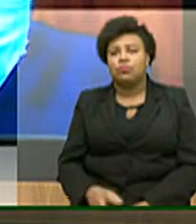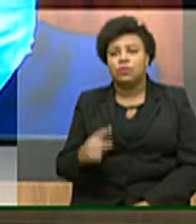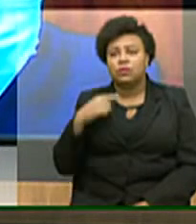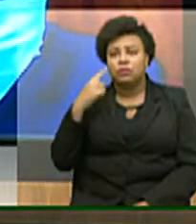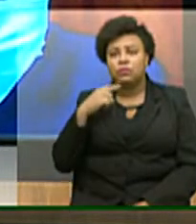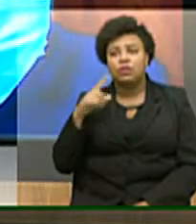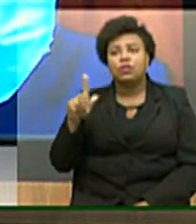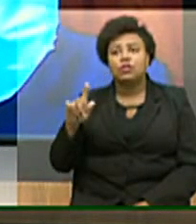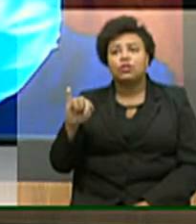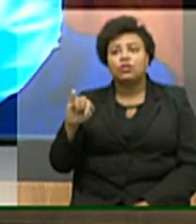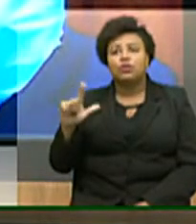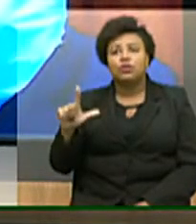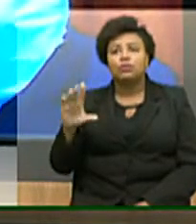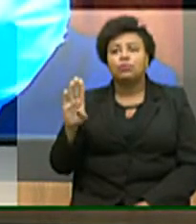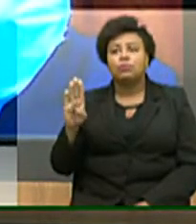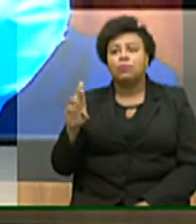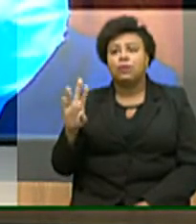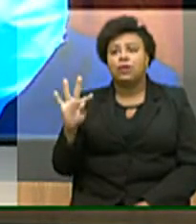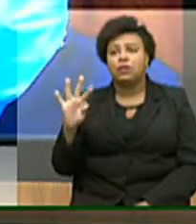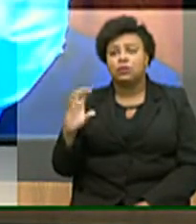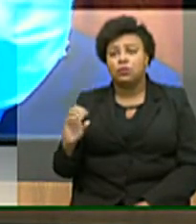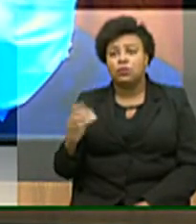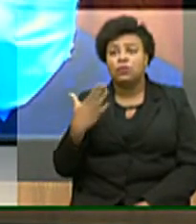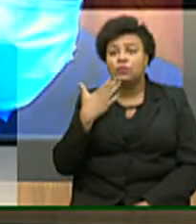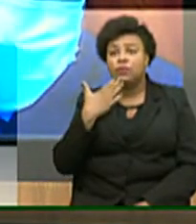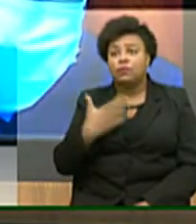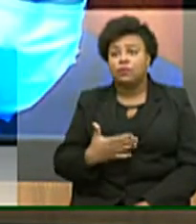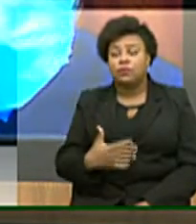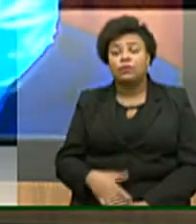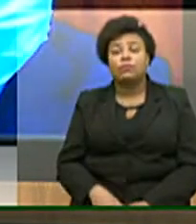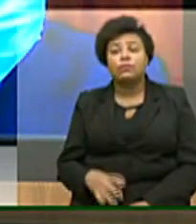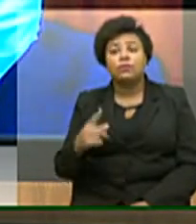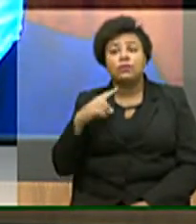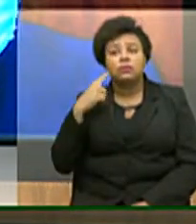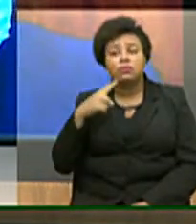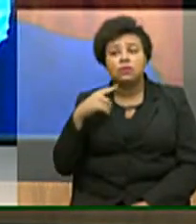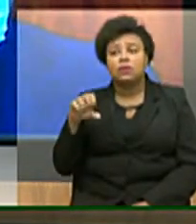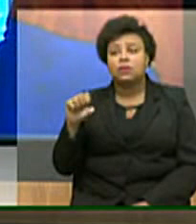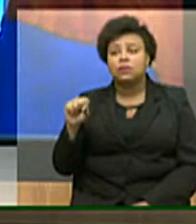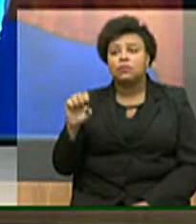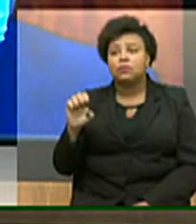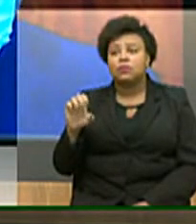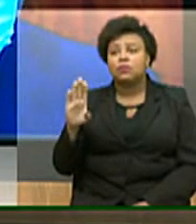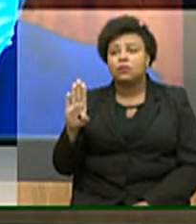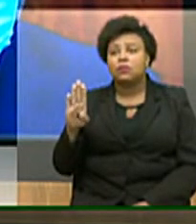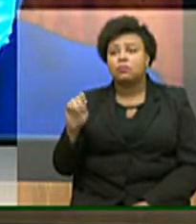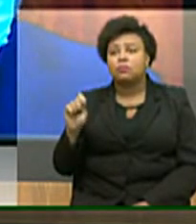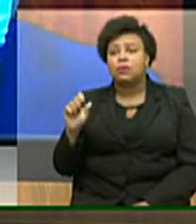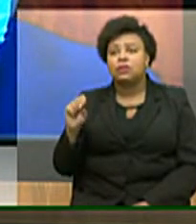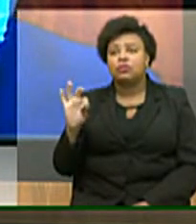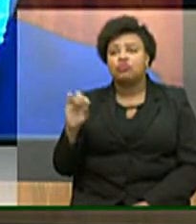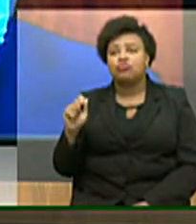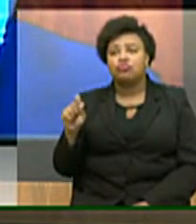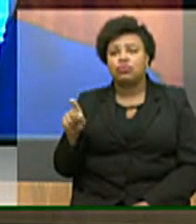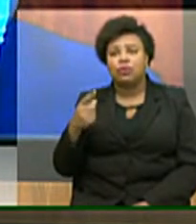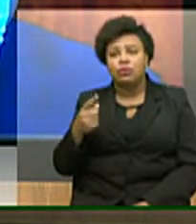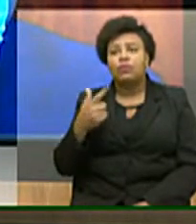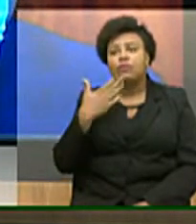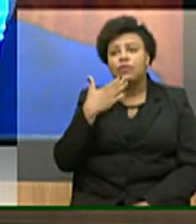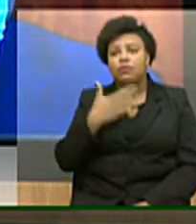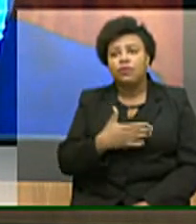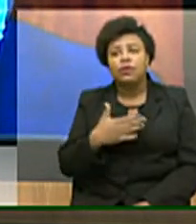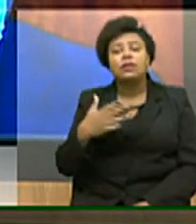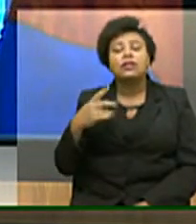Deputado Gilberto Capuani. Favorável, presidente. Deputado Sebastião Melo. Favorável,